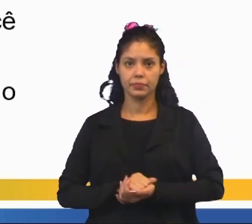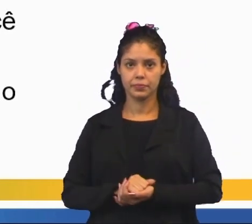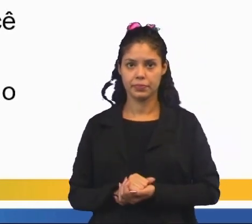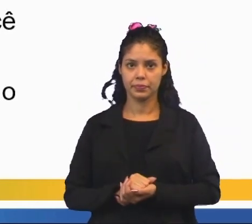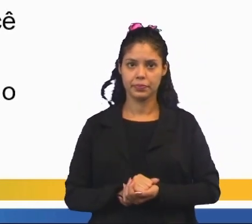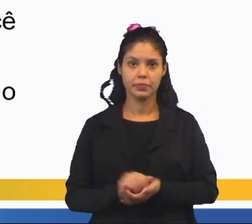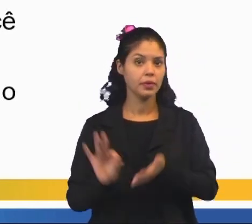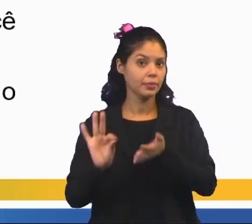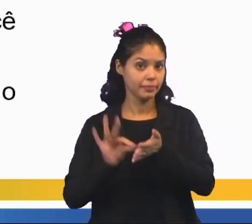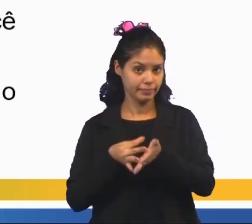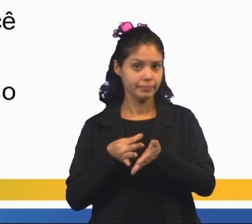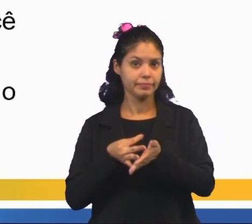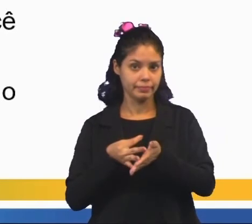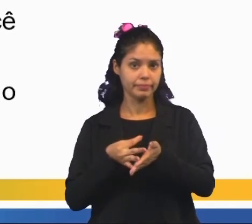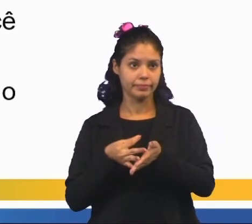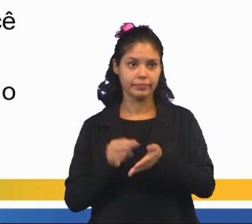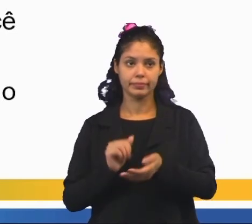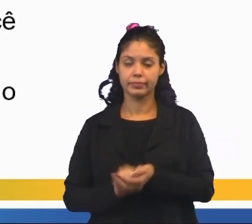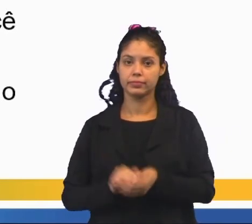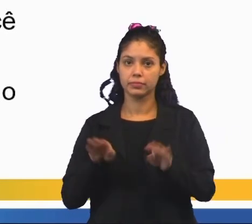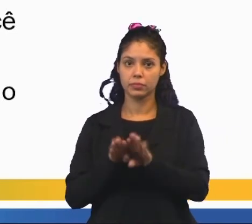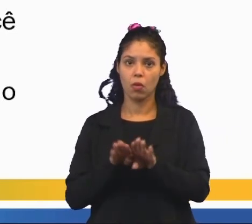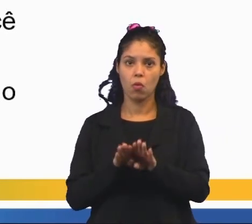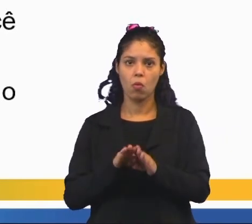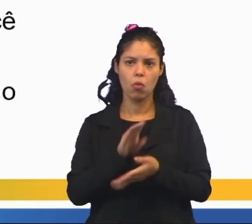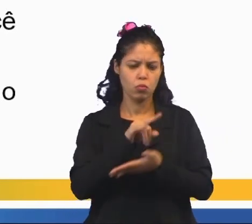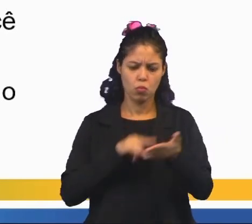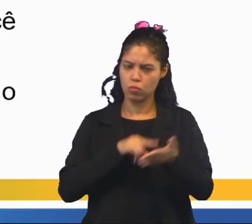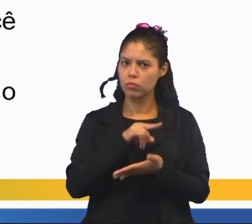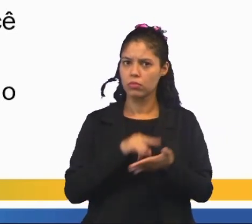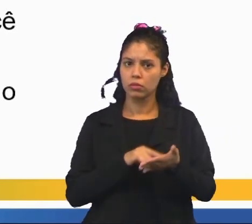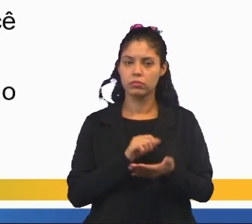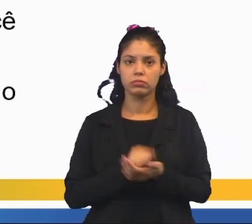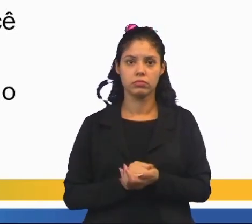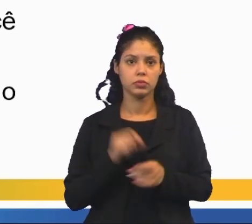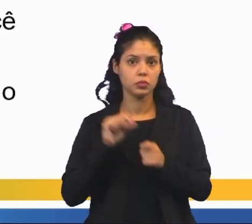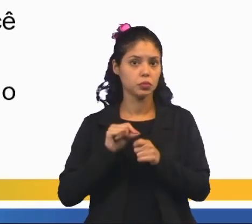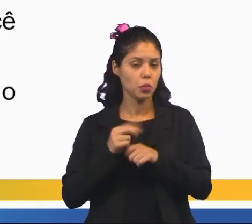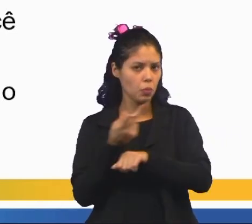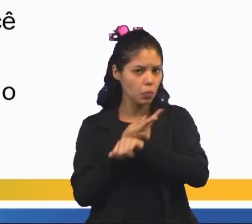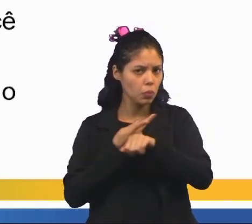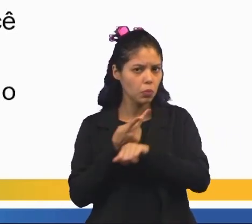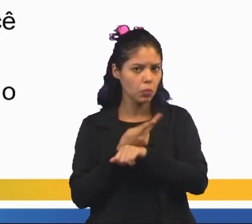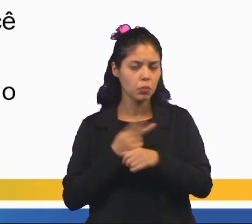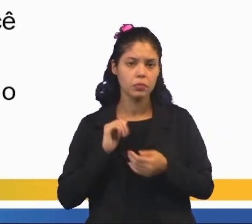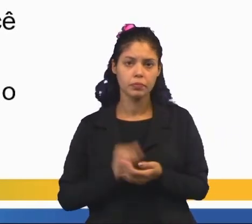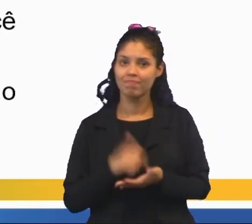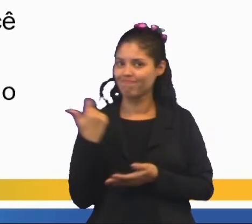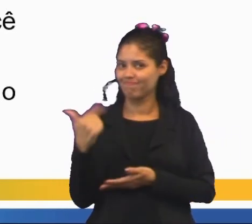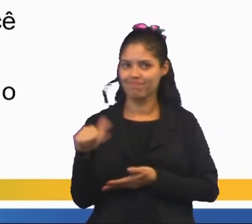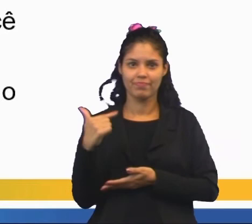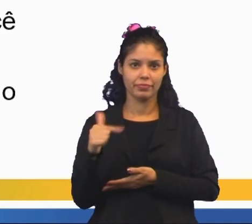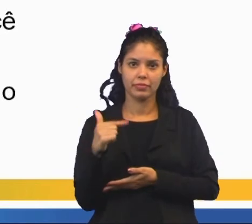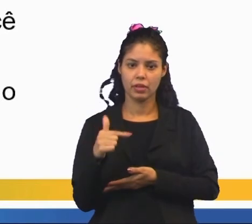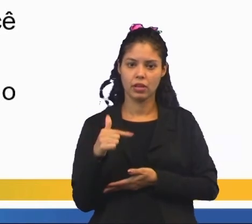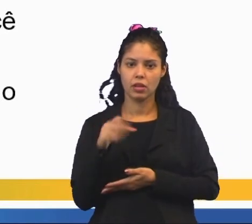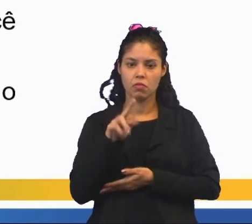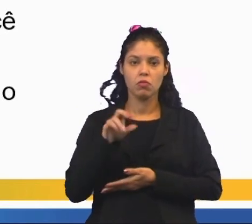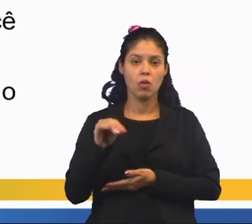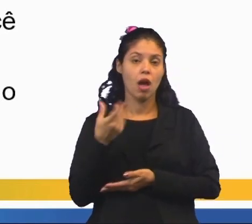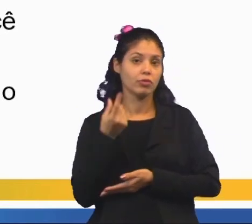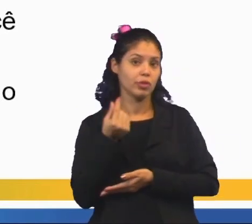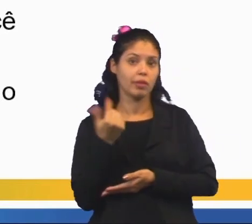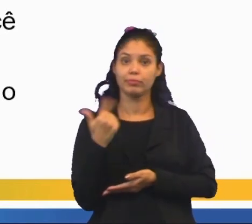fundo, que ele assinou o cheque sem fundo no documento, né? E ele foi procurado porque esse cheque não tinha fundo, não